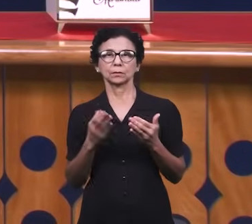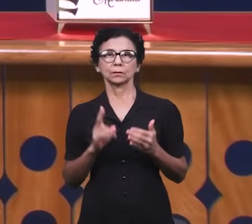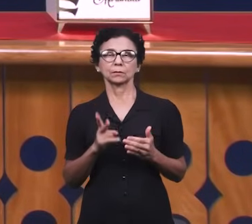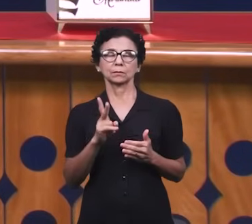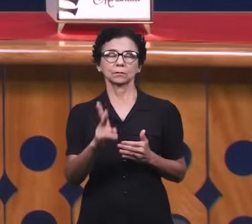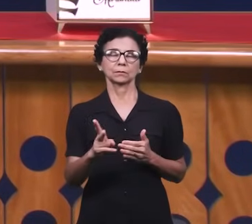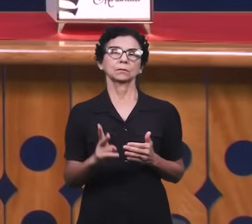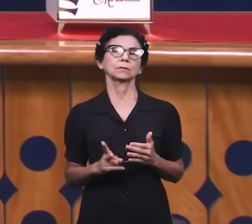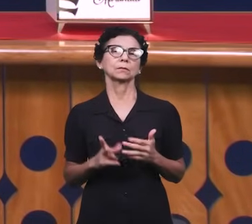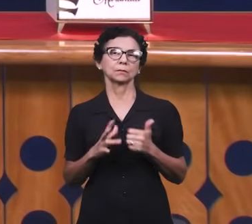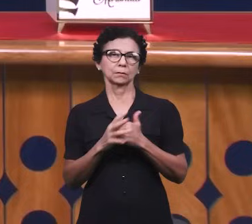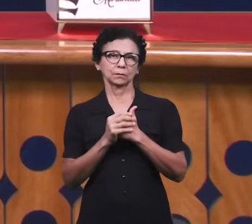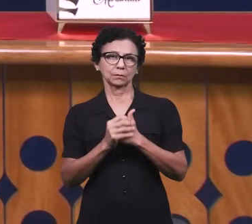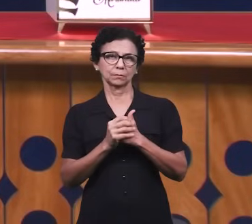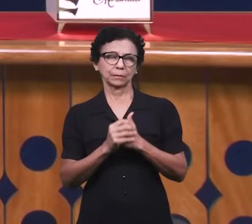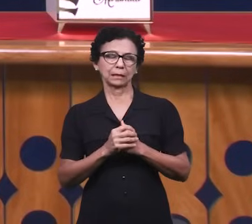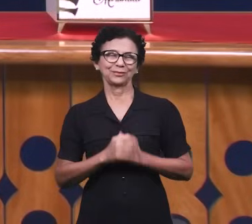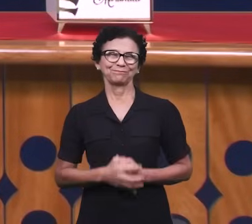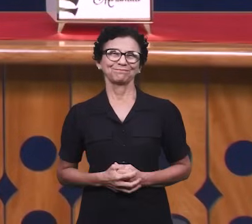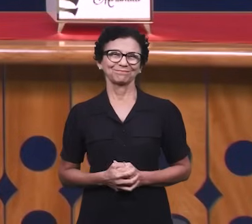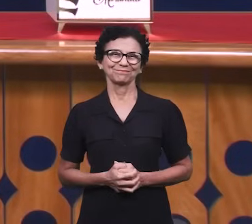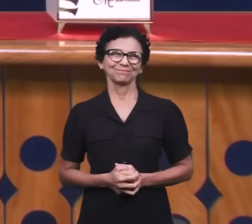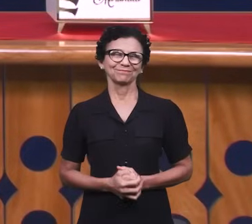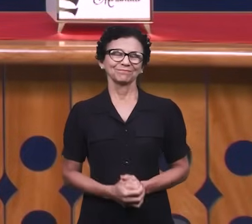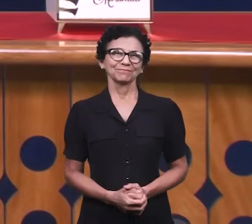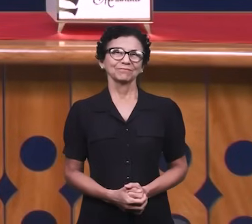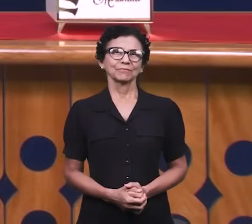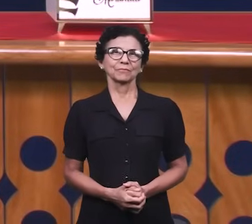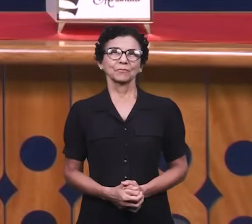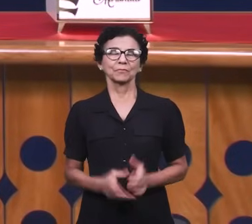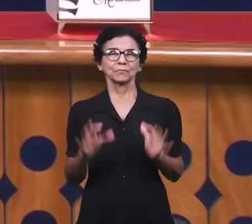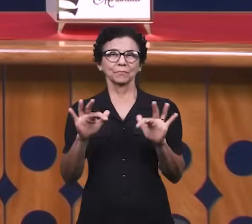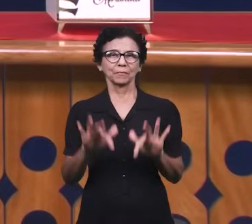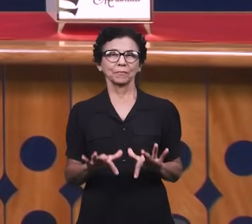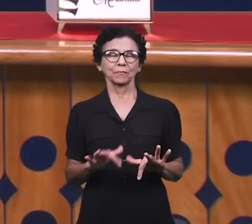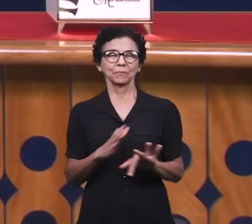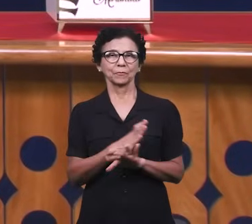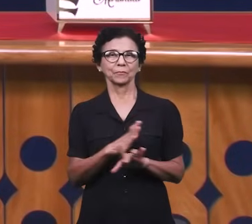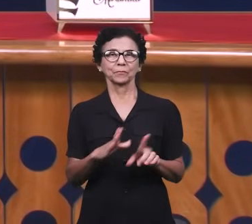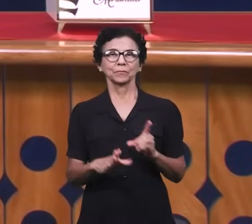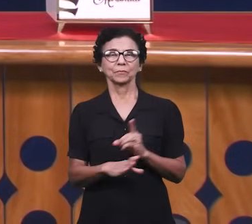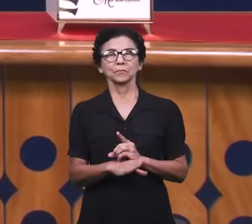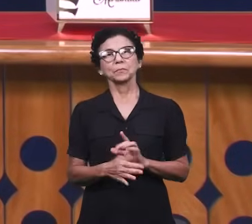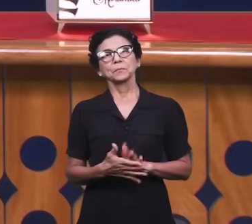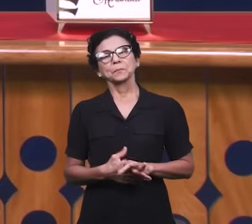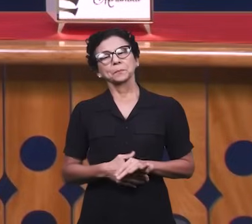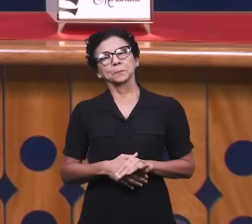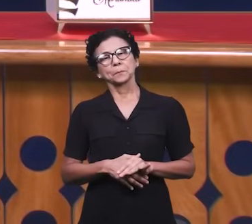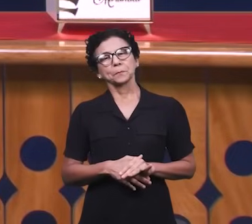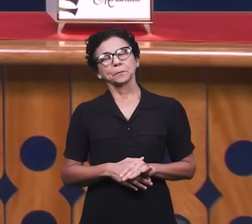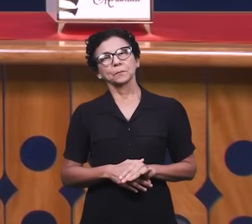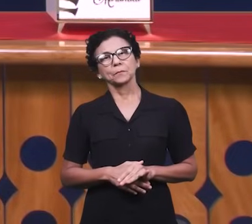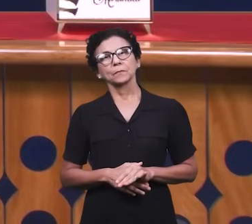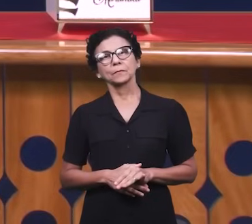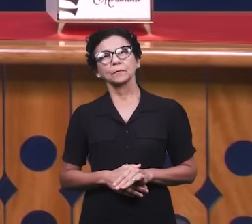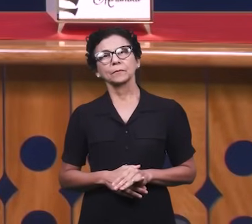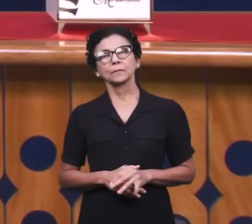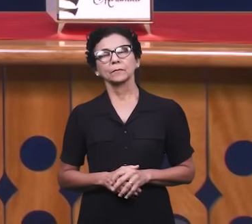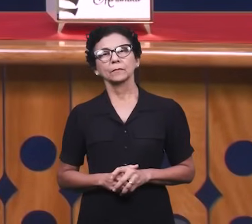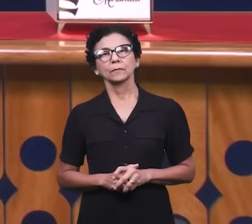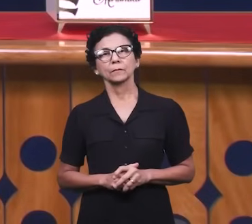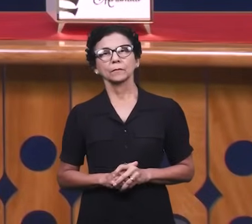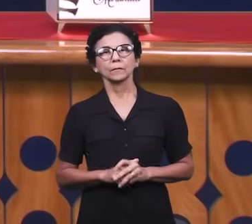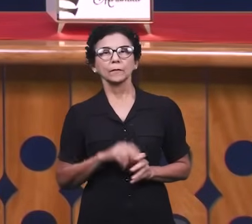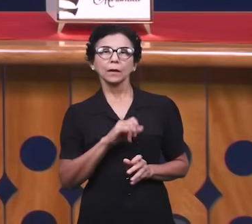agora e para todos sempre. Amém. Nosso culto se encerra e temos